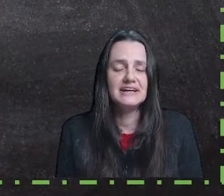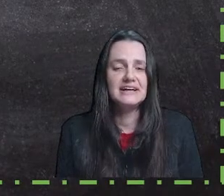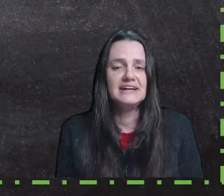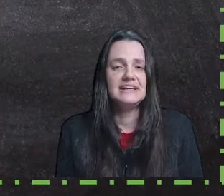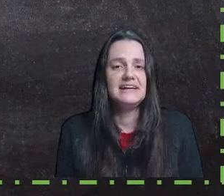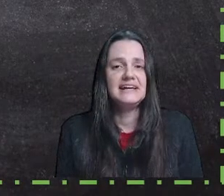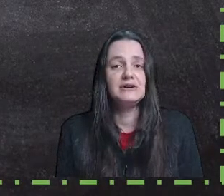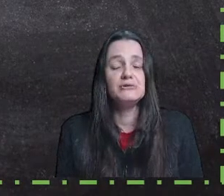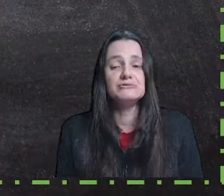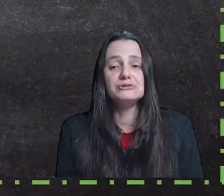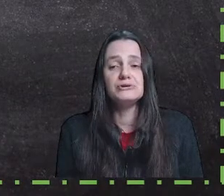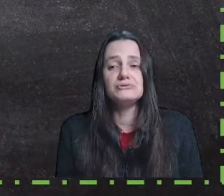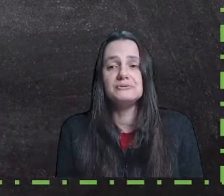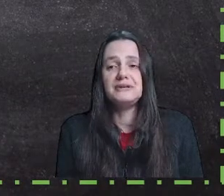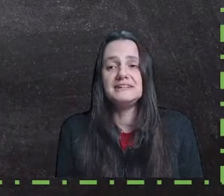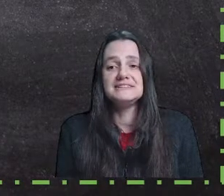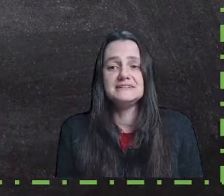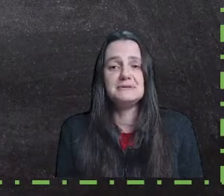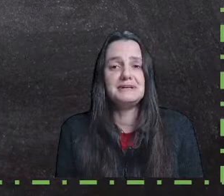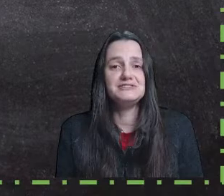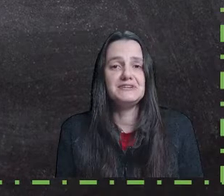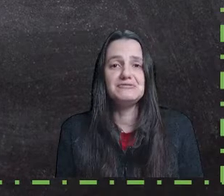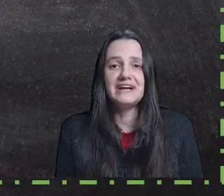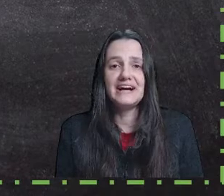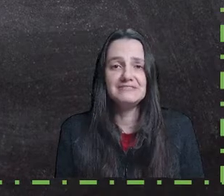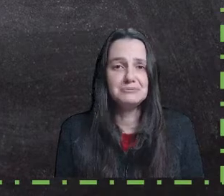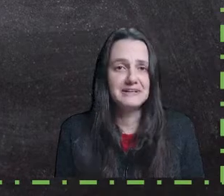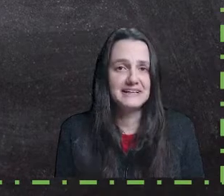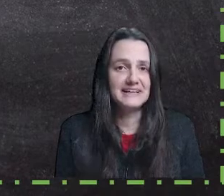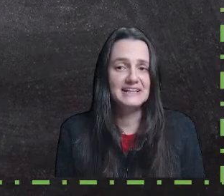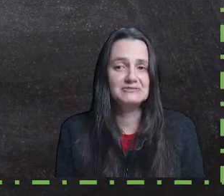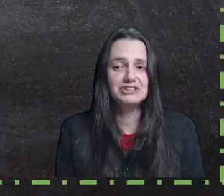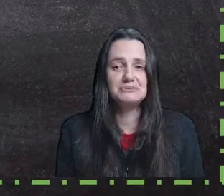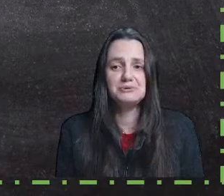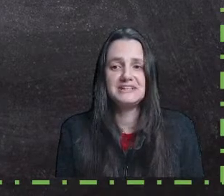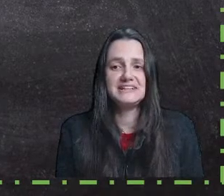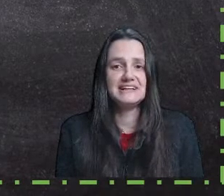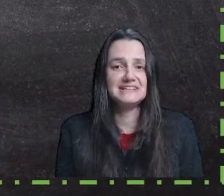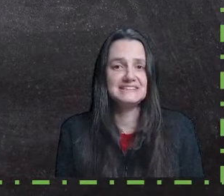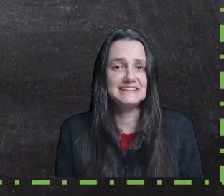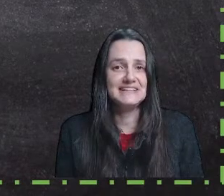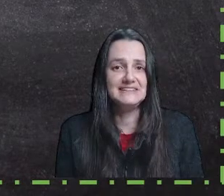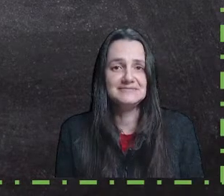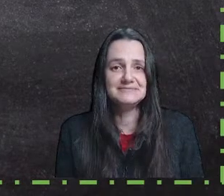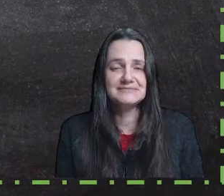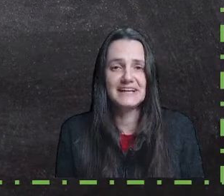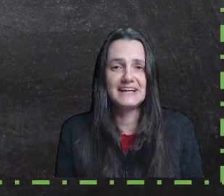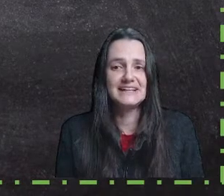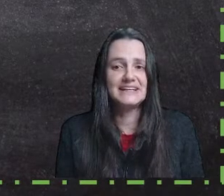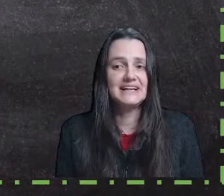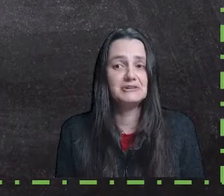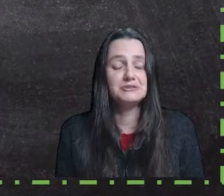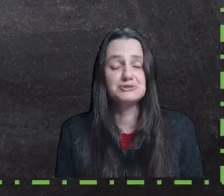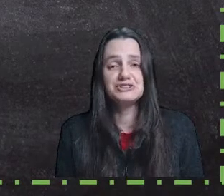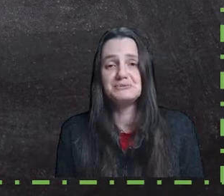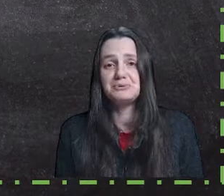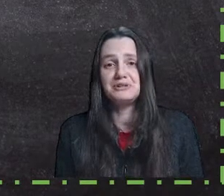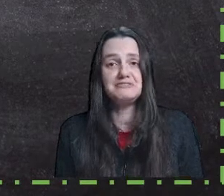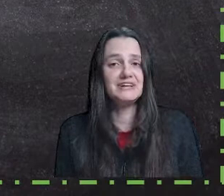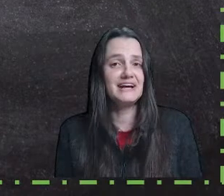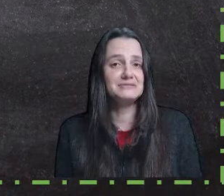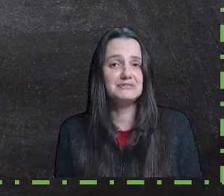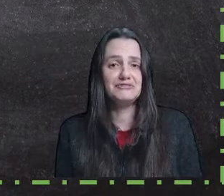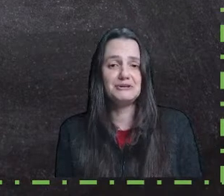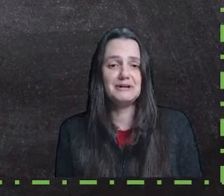empobrecido e ele encontrou um ambiente extremamente favorável para ele, onde ele poderia crescer, tá? E ele começou a